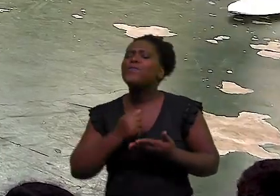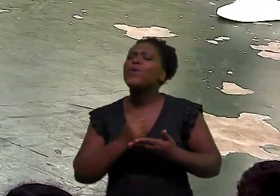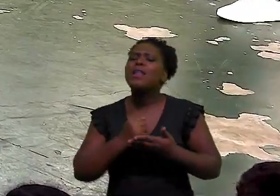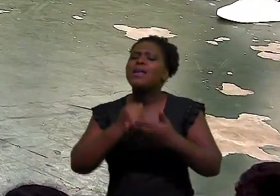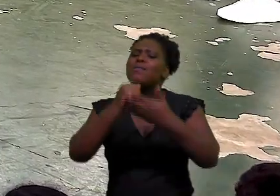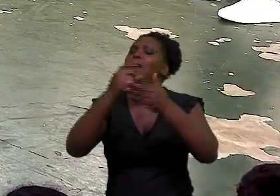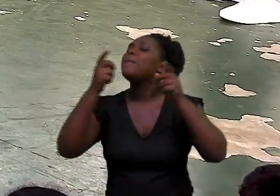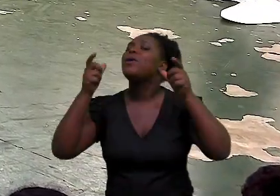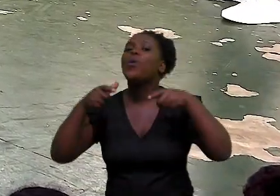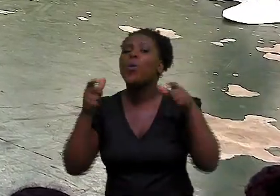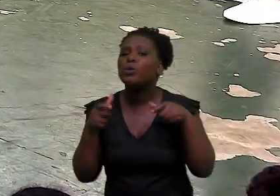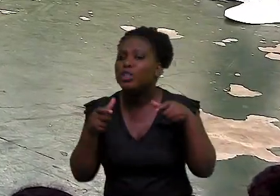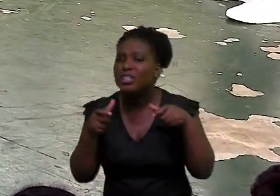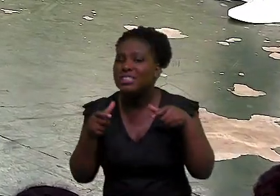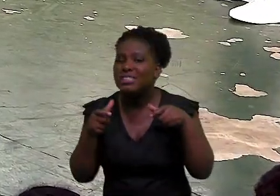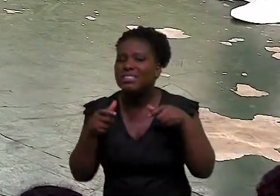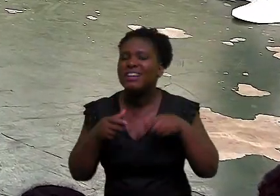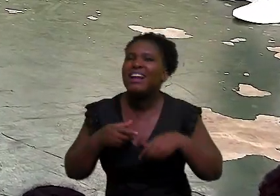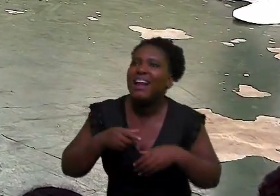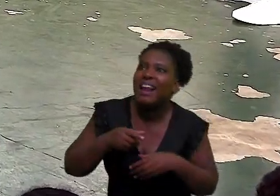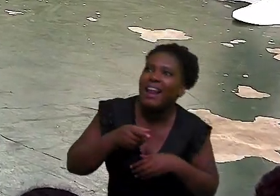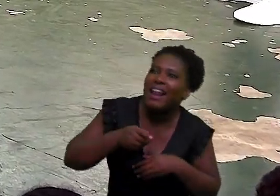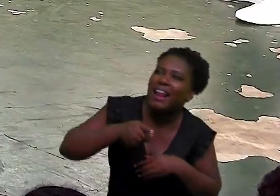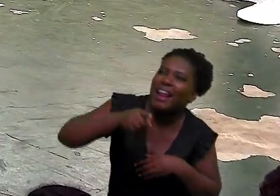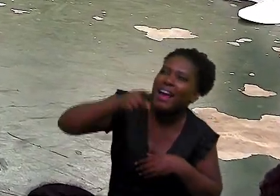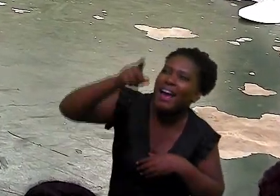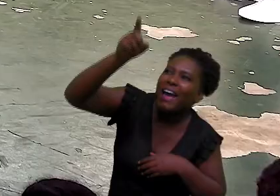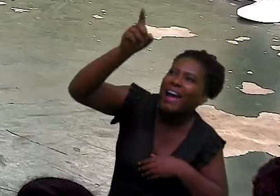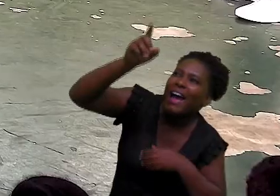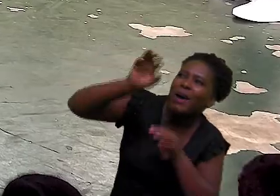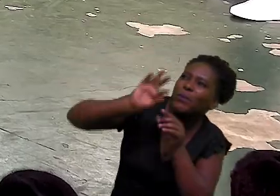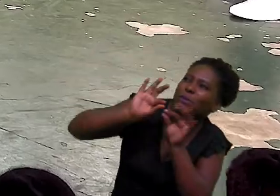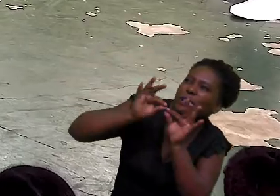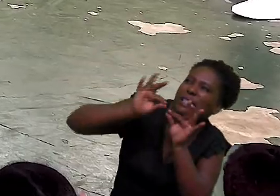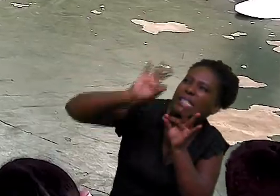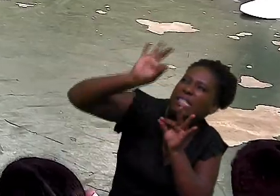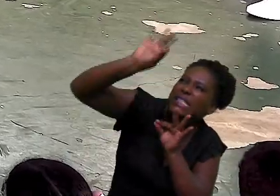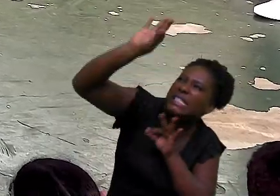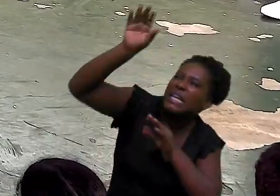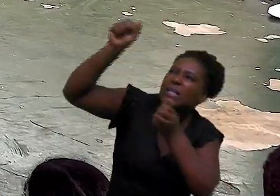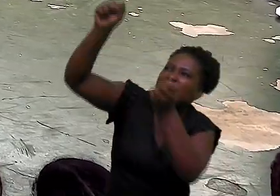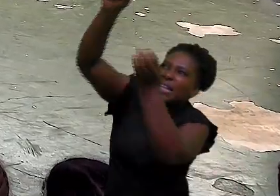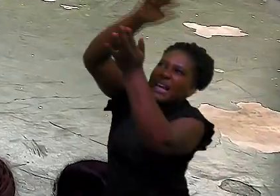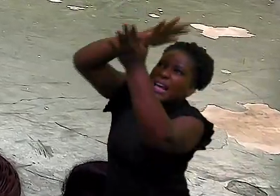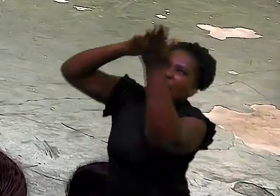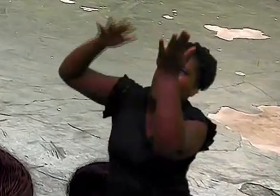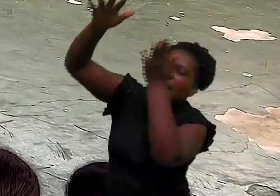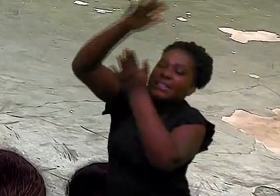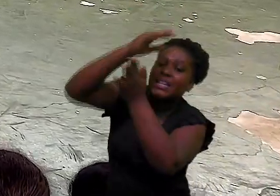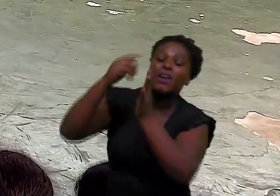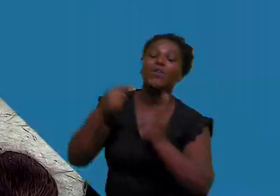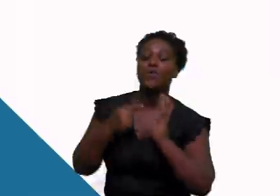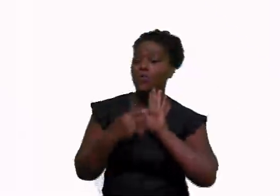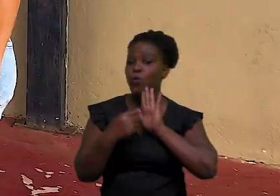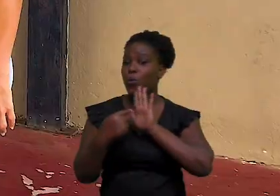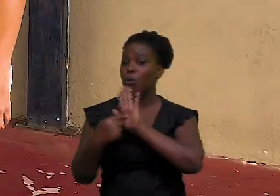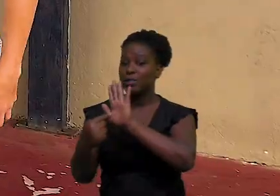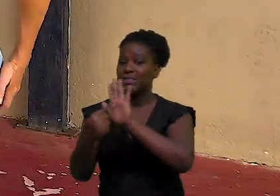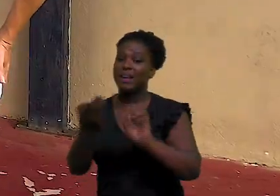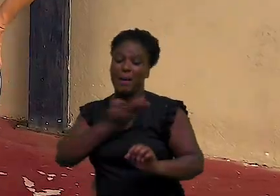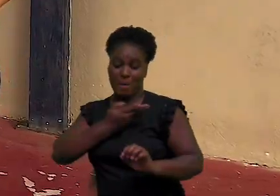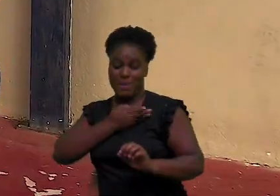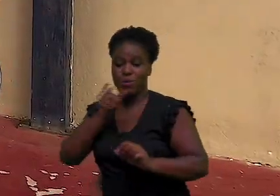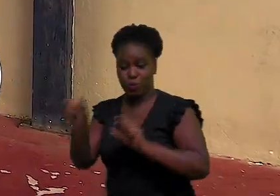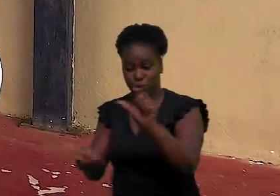Lá pro outro planeta. Vou levar essa carta e vou mostrar pra todos os meus amiguinhos lá.